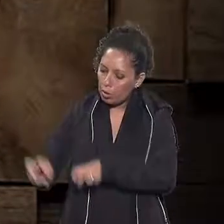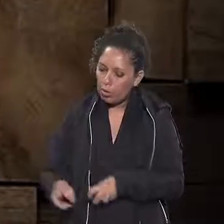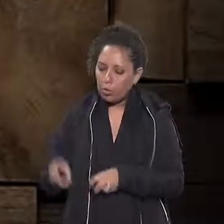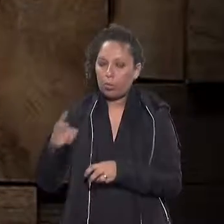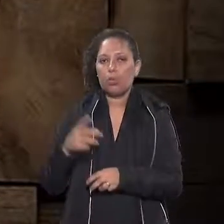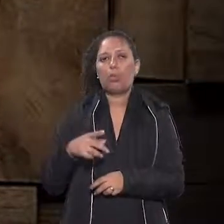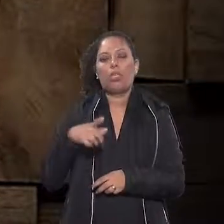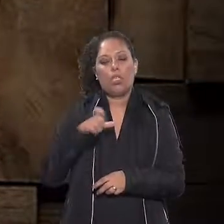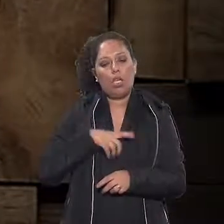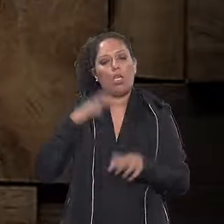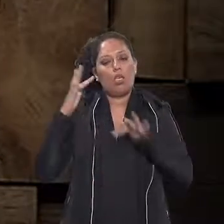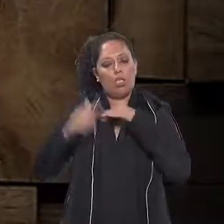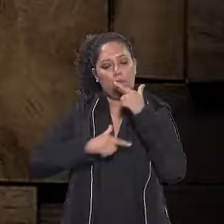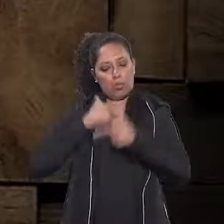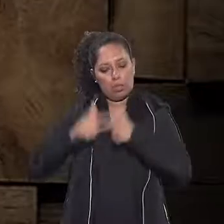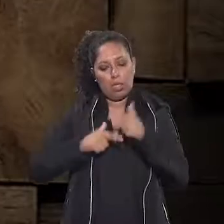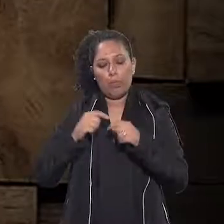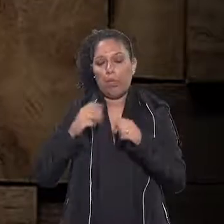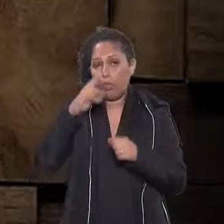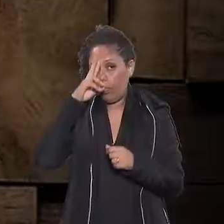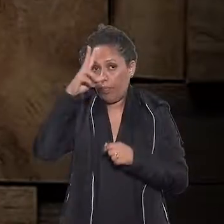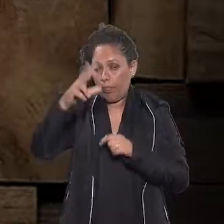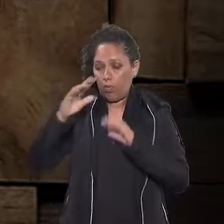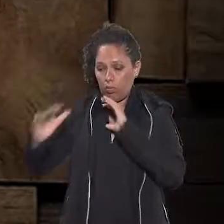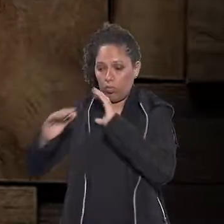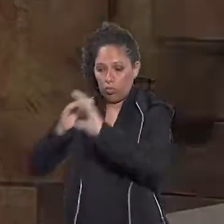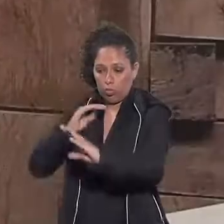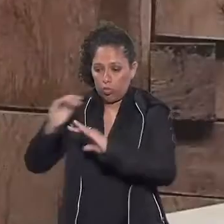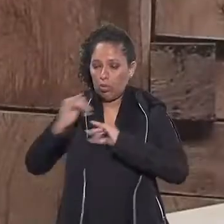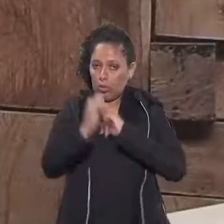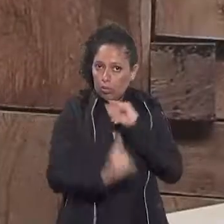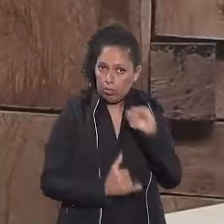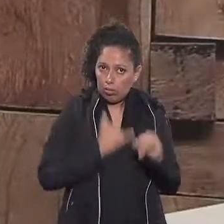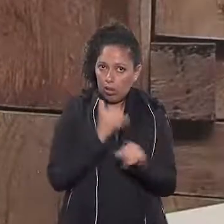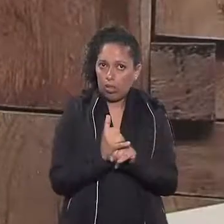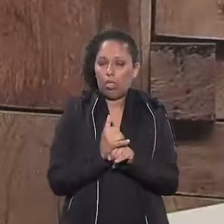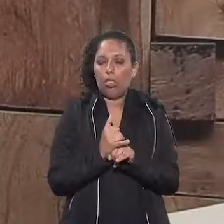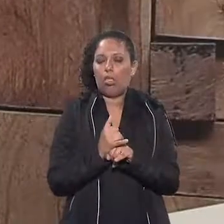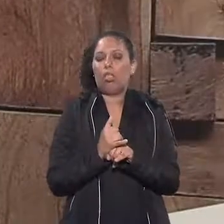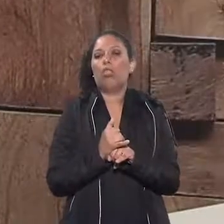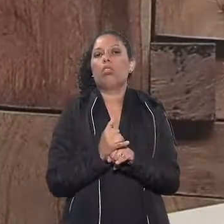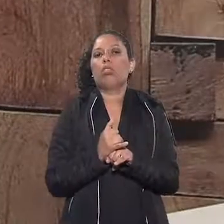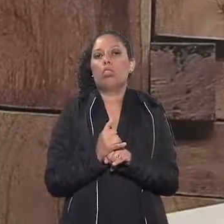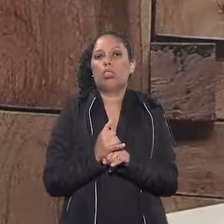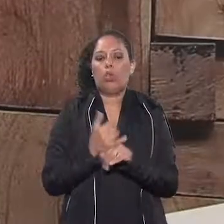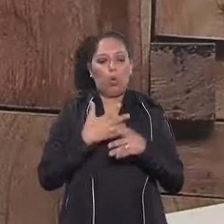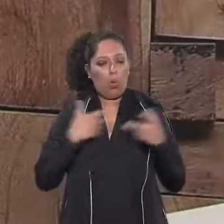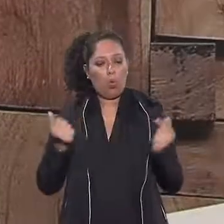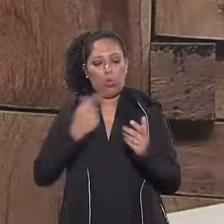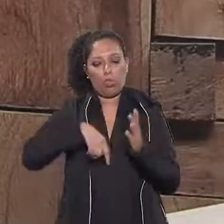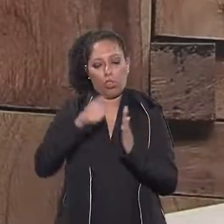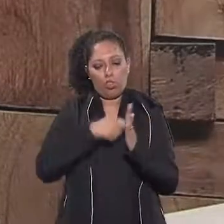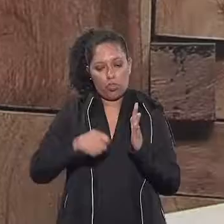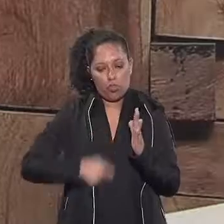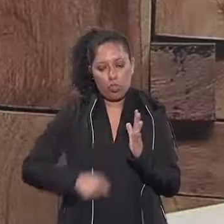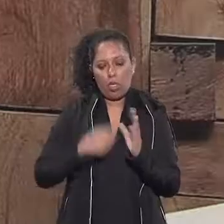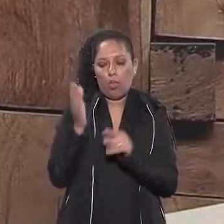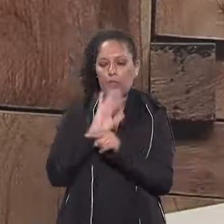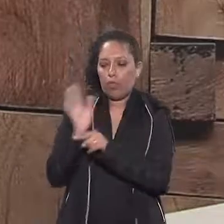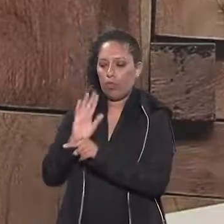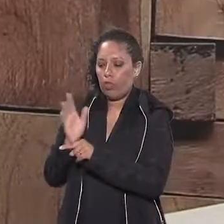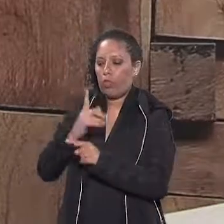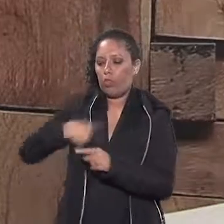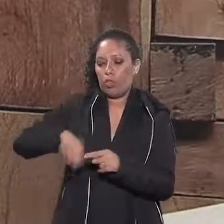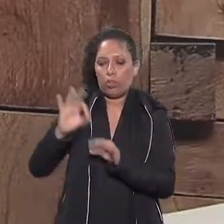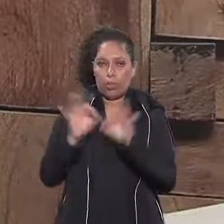que a gente faz. Então tem um trabalho muito intenso de comunicação através de rede social, de textos que a gente escreve, de vídeos que a gente produz.